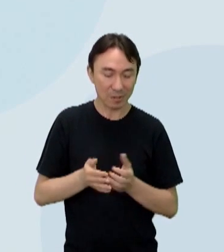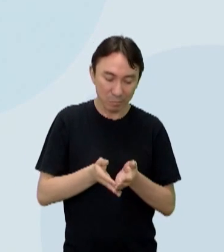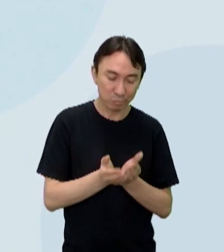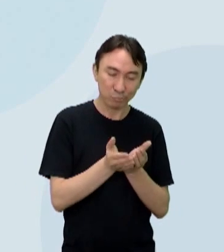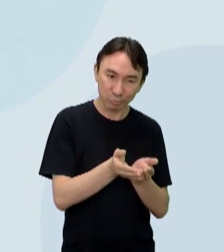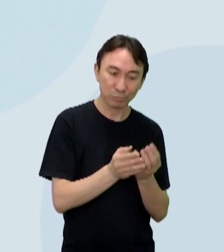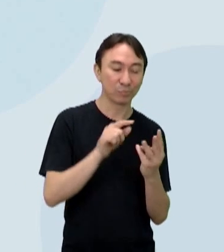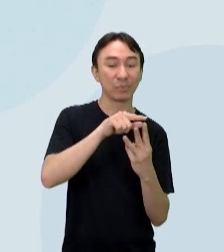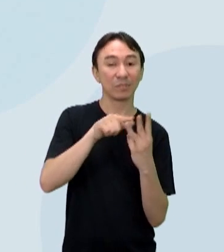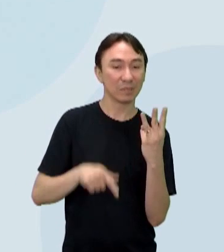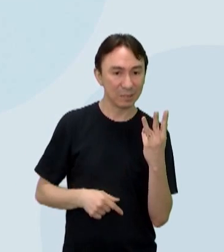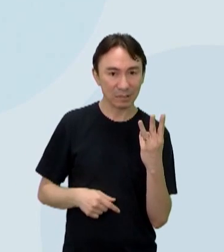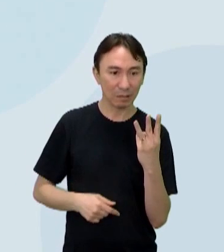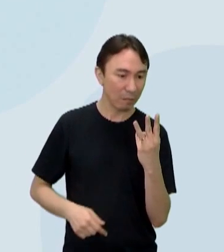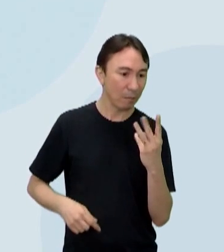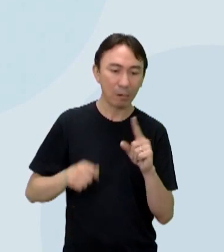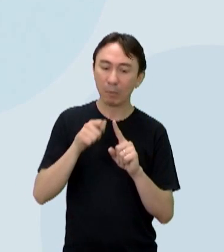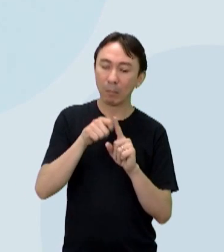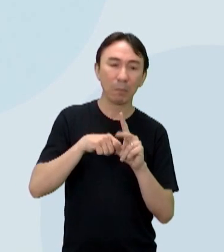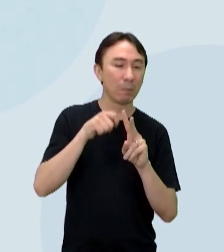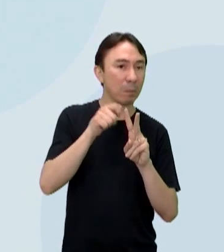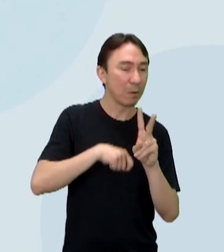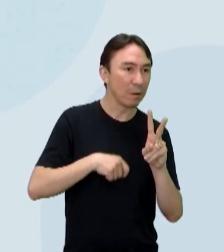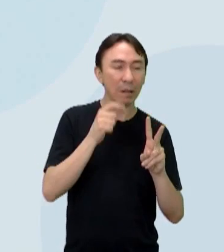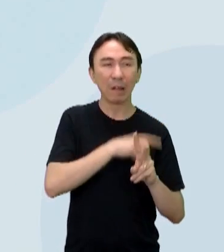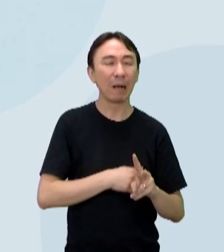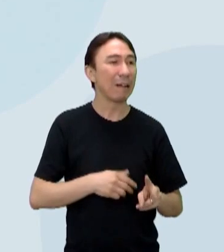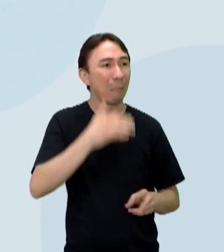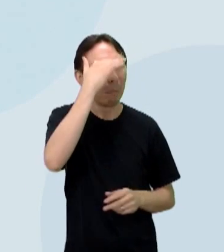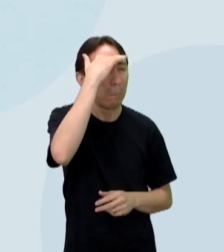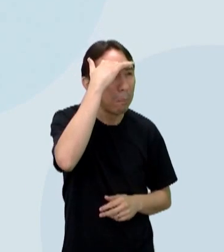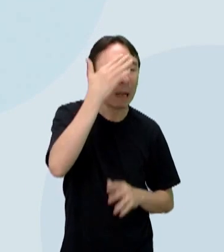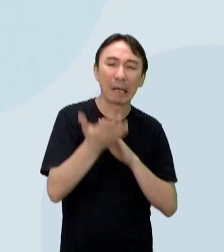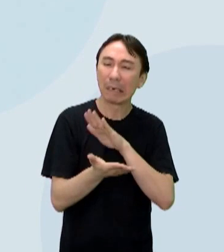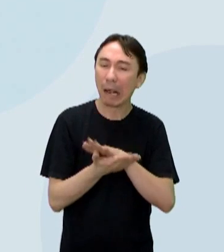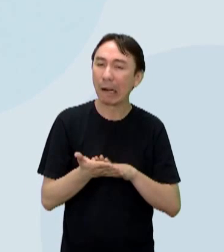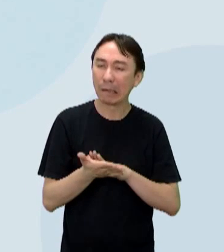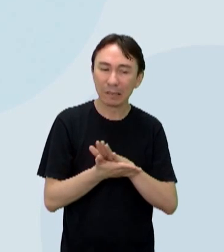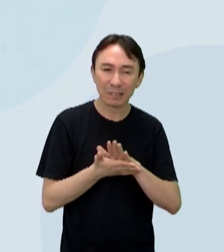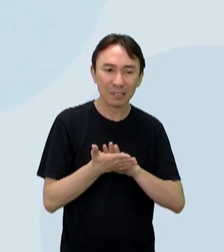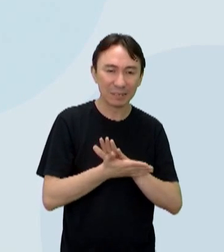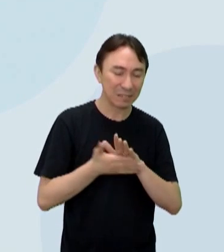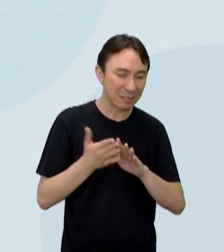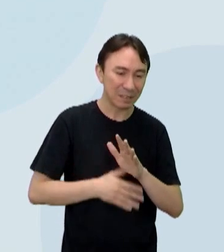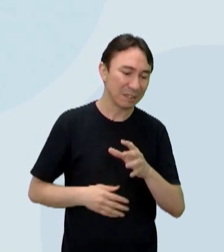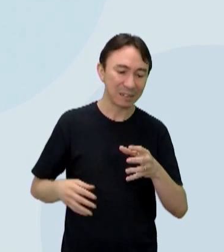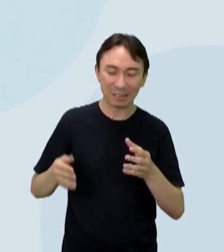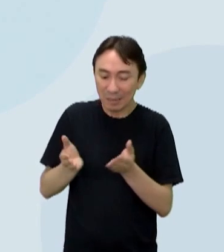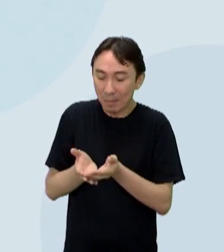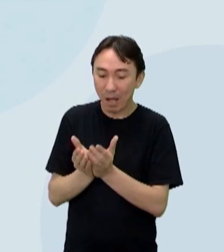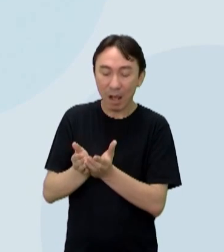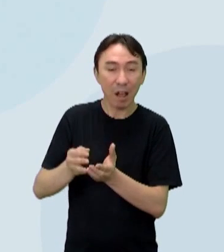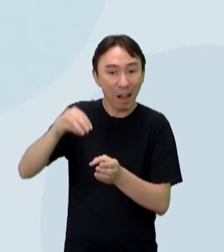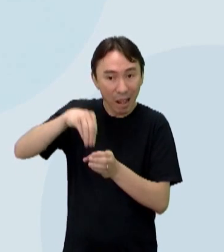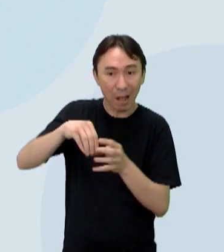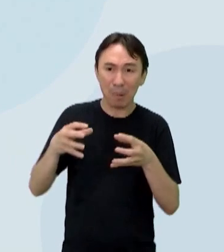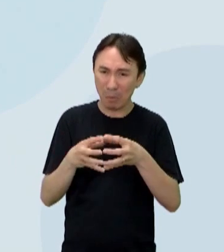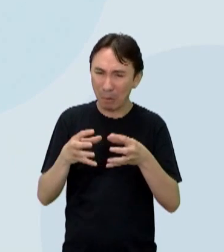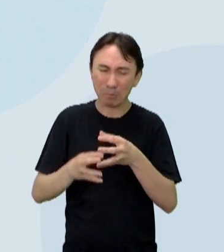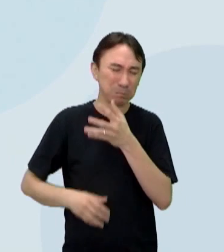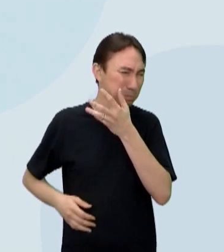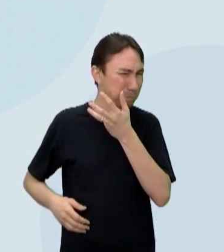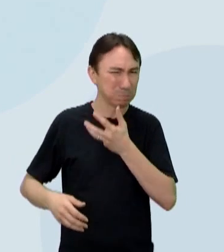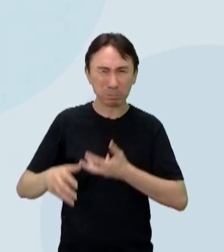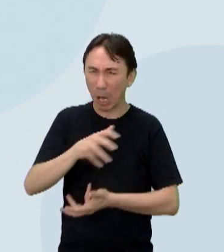2 meses, mas nenhuma terra foi avistada. A tripulação começou a se rebelar, pois os mantimentos